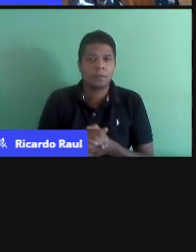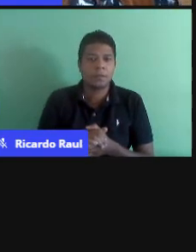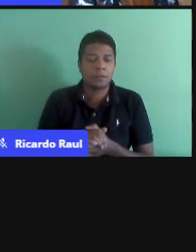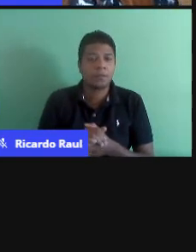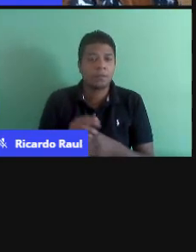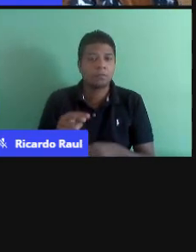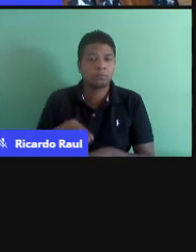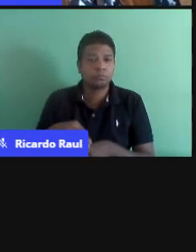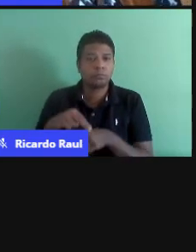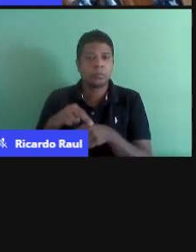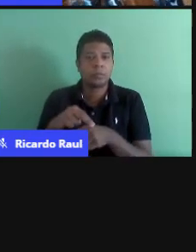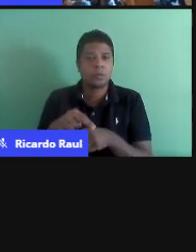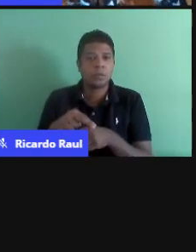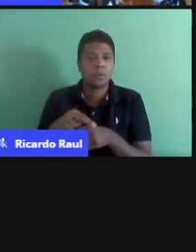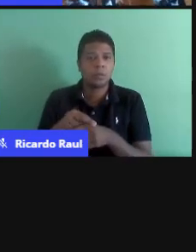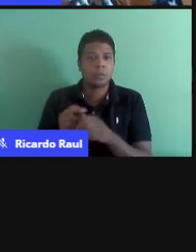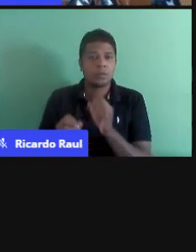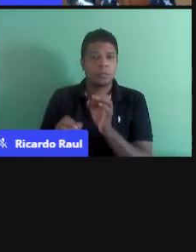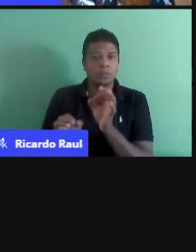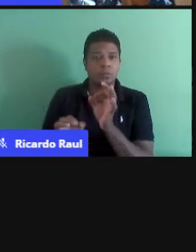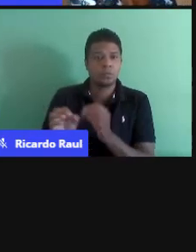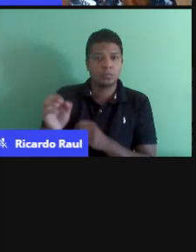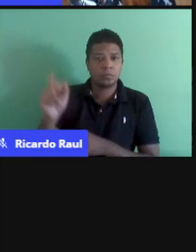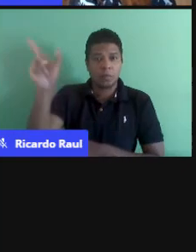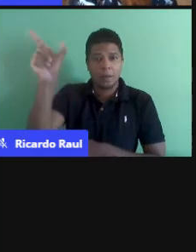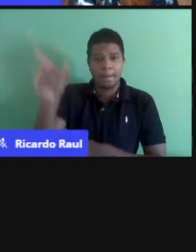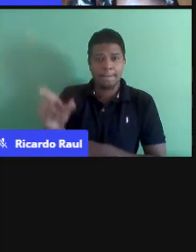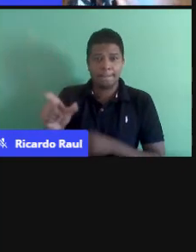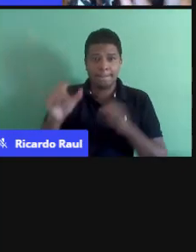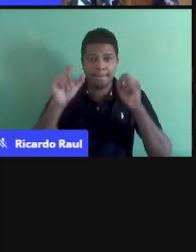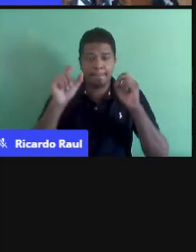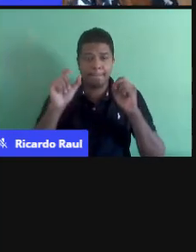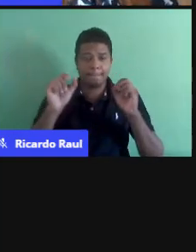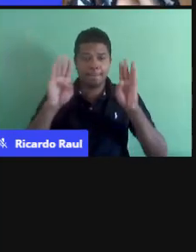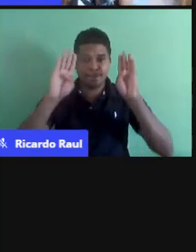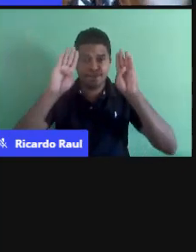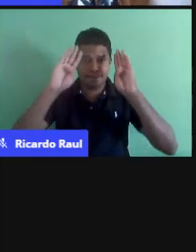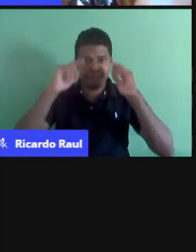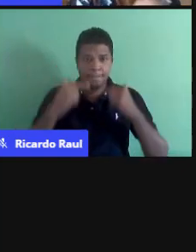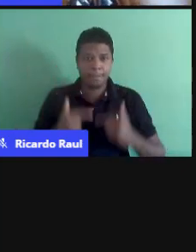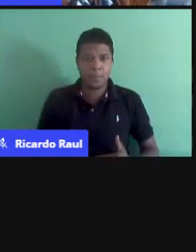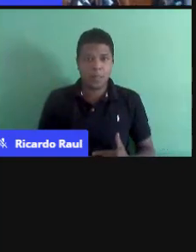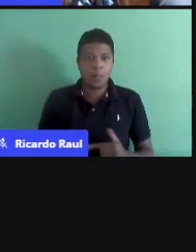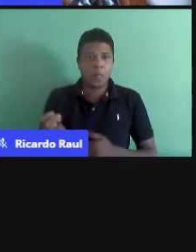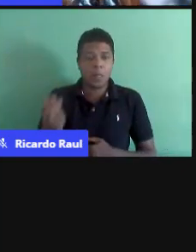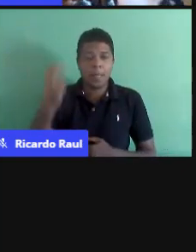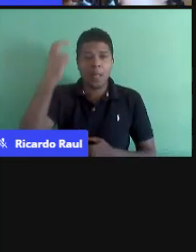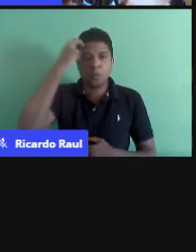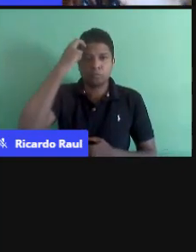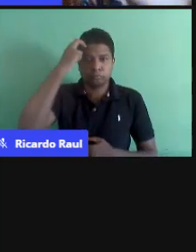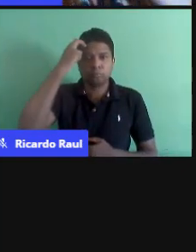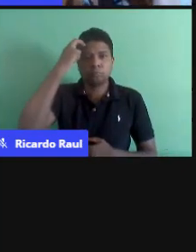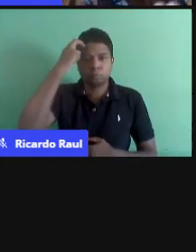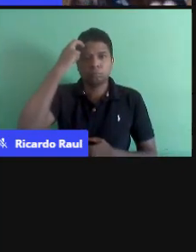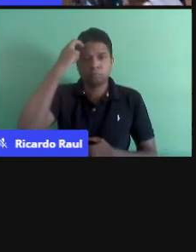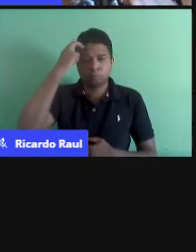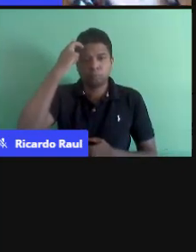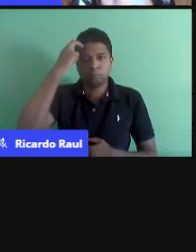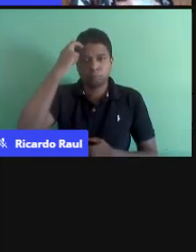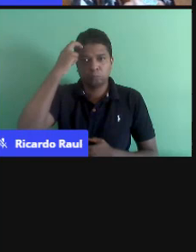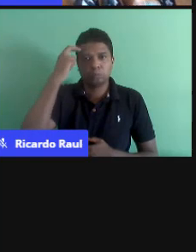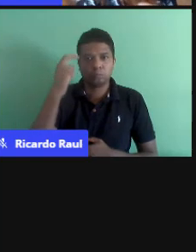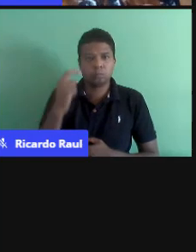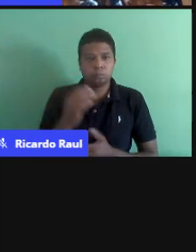crianças como um sujeito biologicamente cultural que tem uma predisposição e um ímpeto